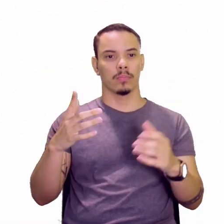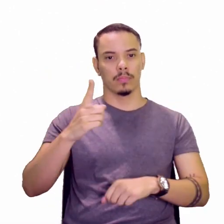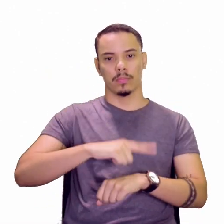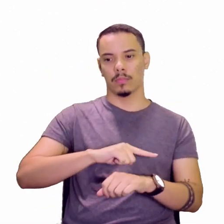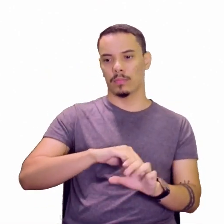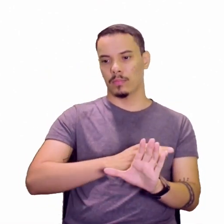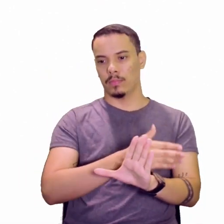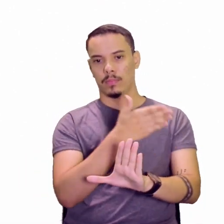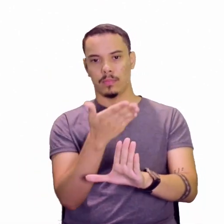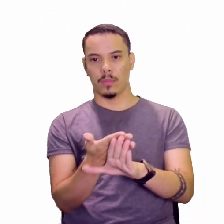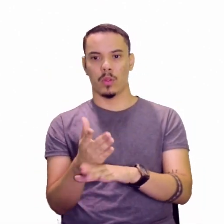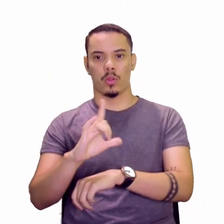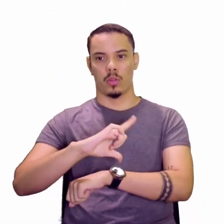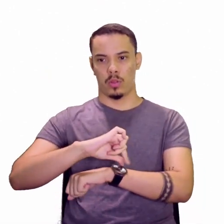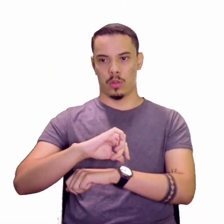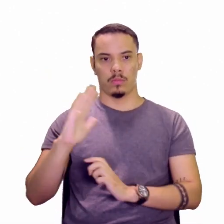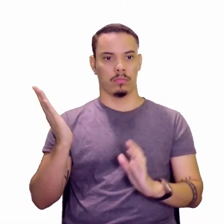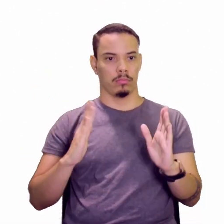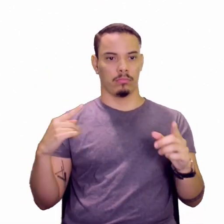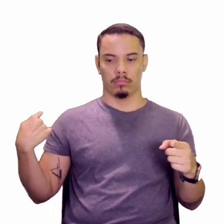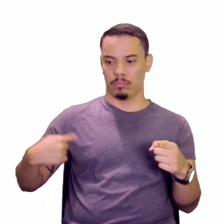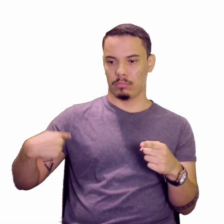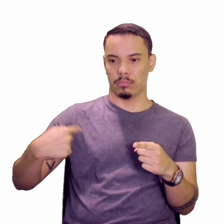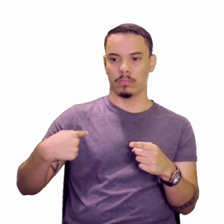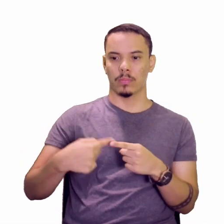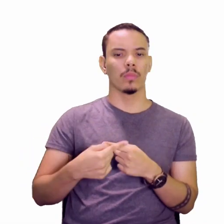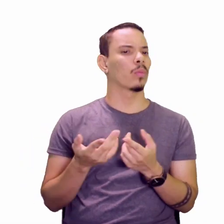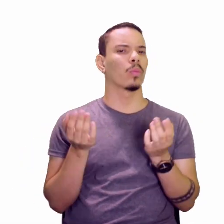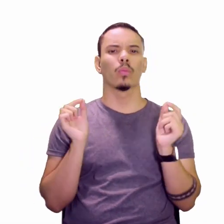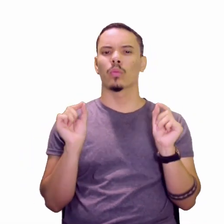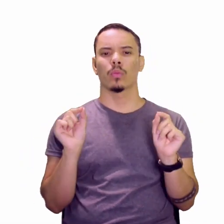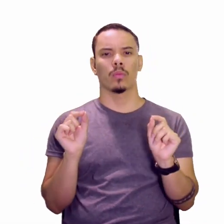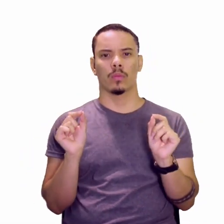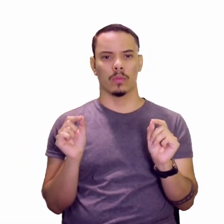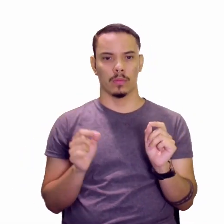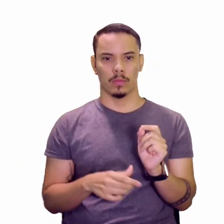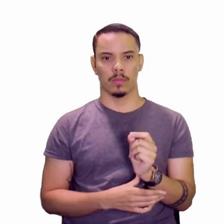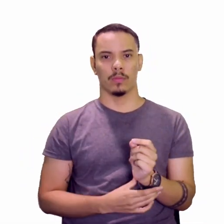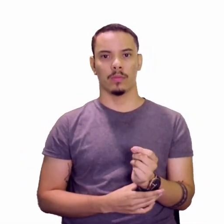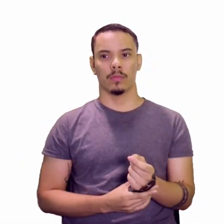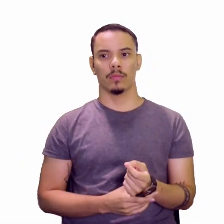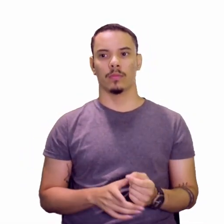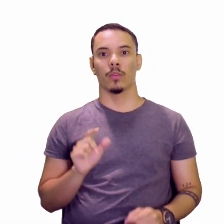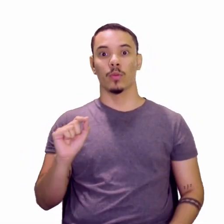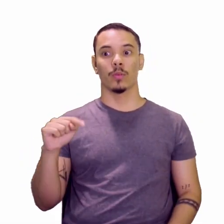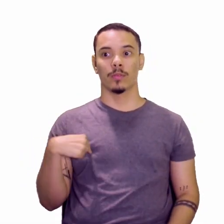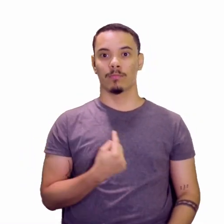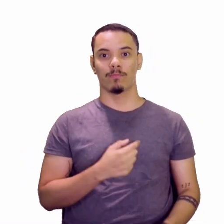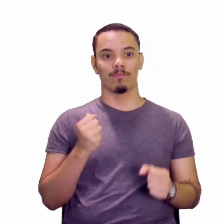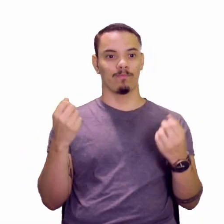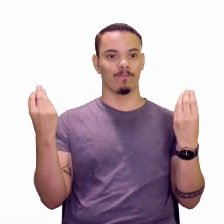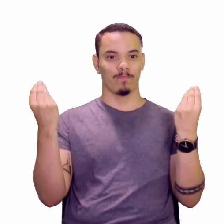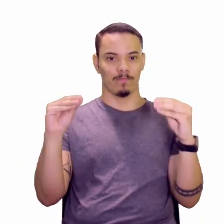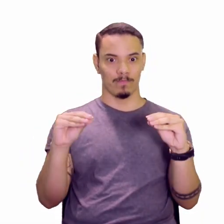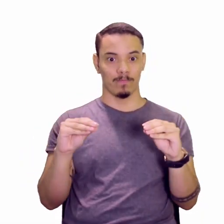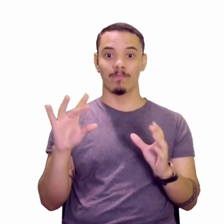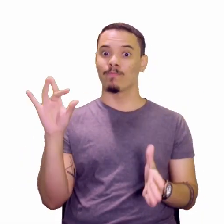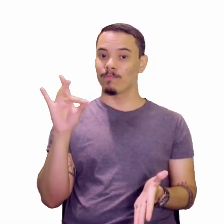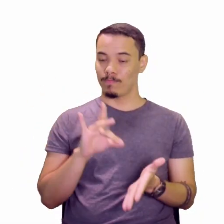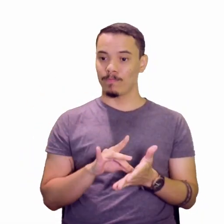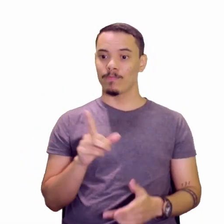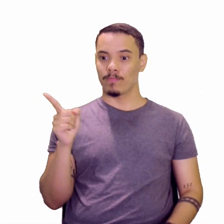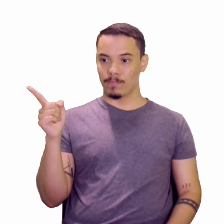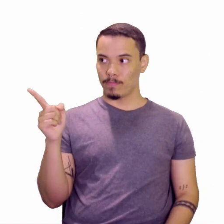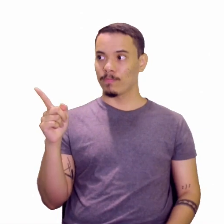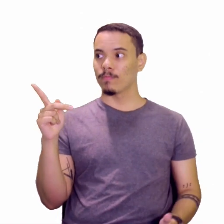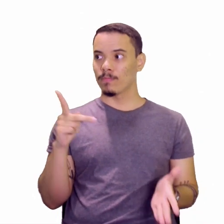de viagem em horas durante o trajeto marcado foi de... Olha aí. O que a gente pode fazer aqui? E é real isso aí, né,